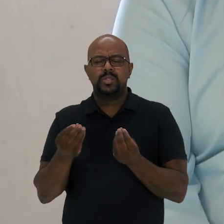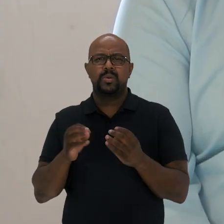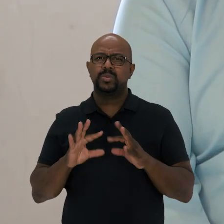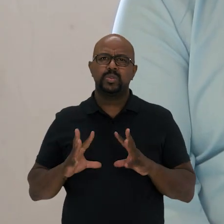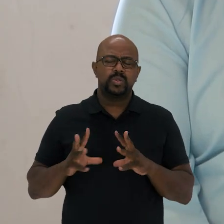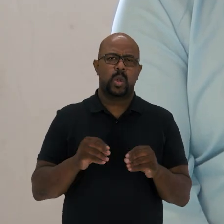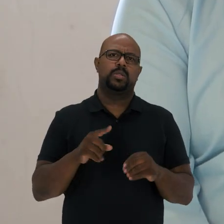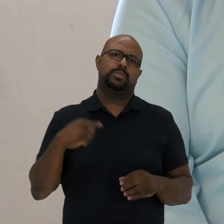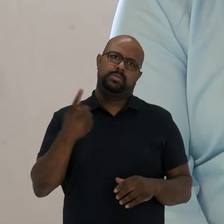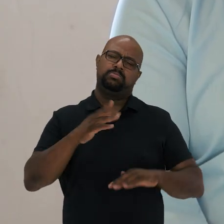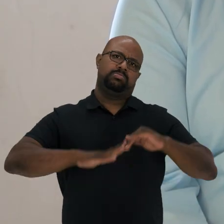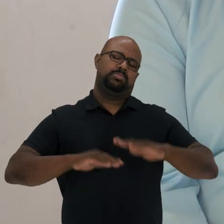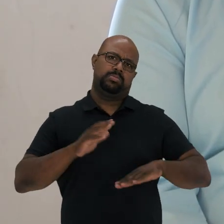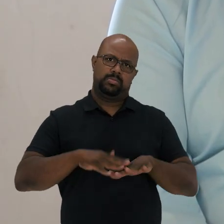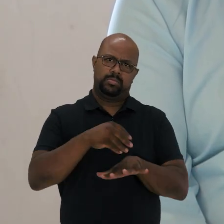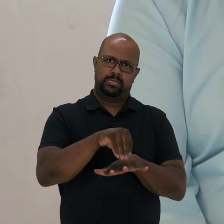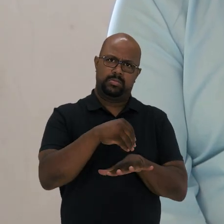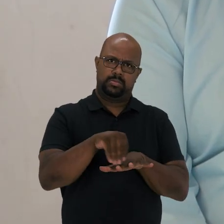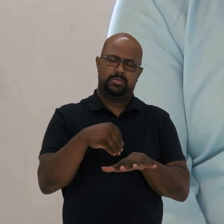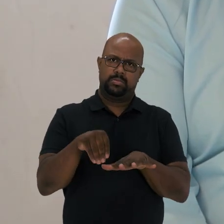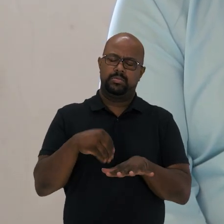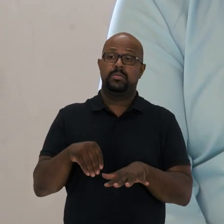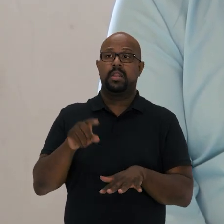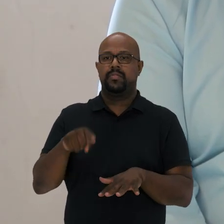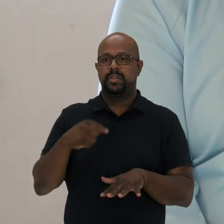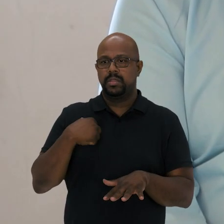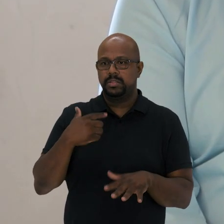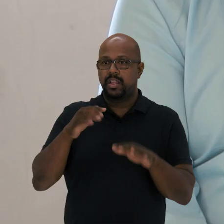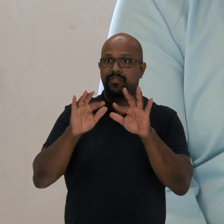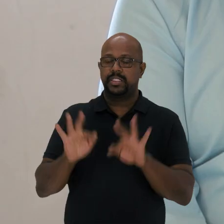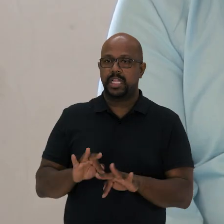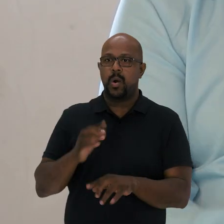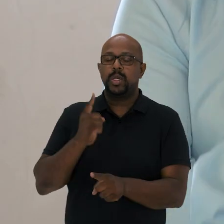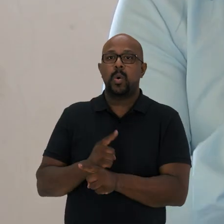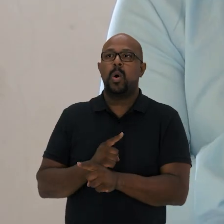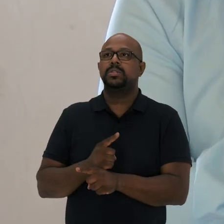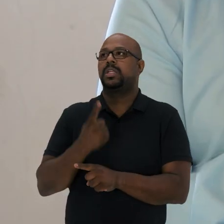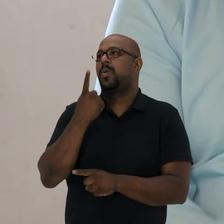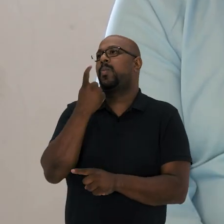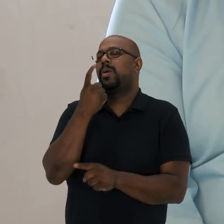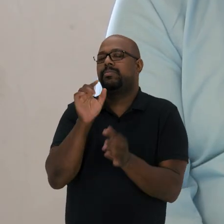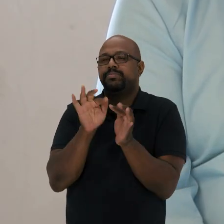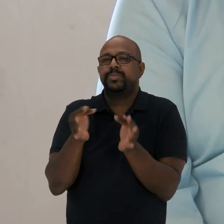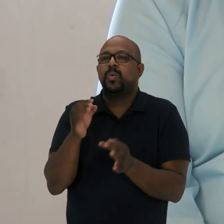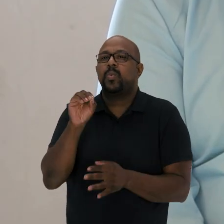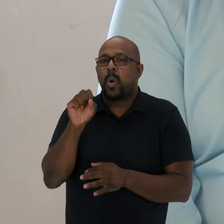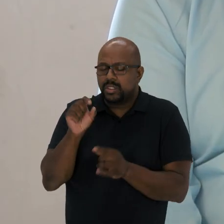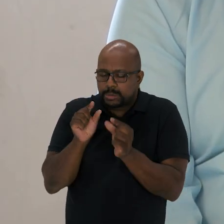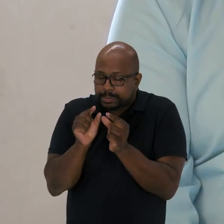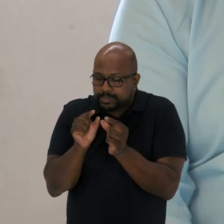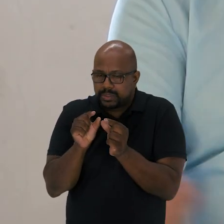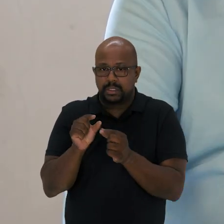né, como todos os arqueólogos, né, que ficam numa felicidade imensa quando acham um osso